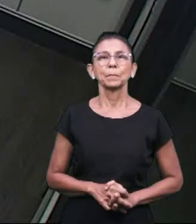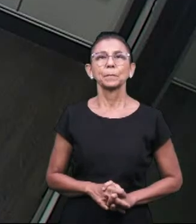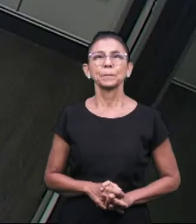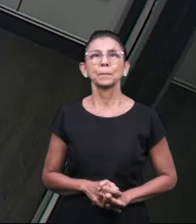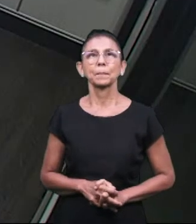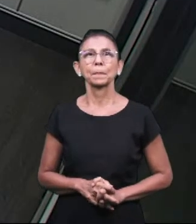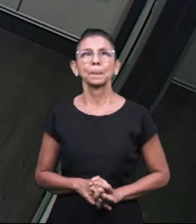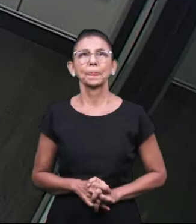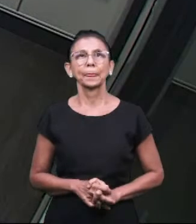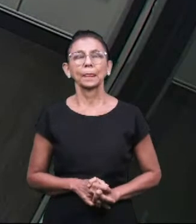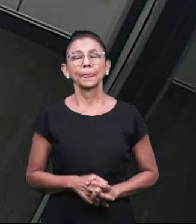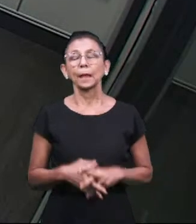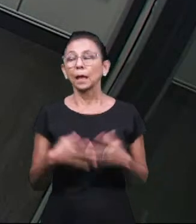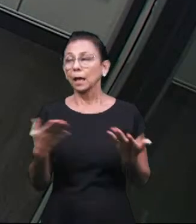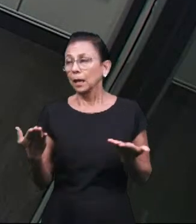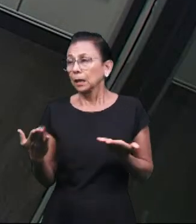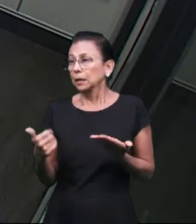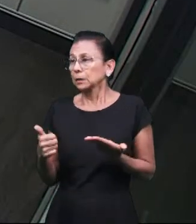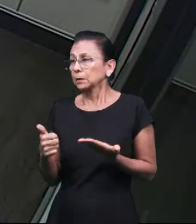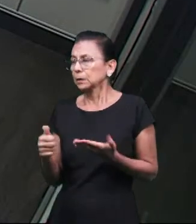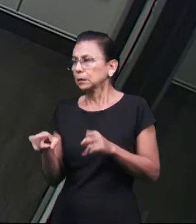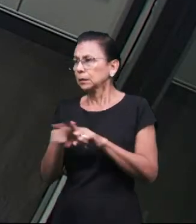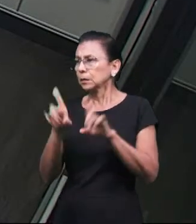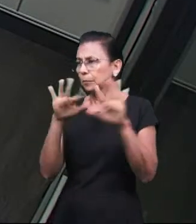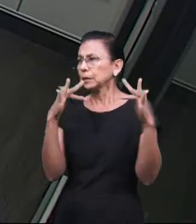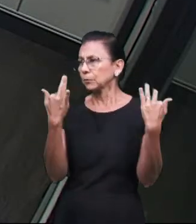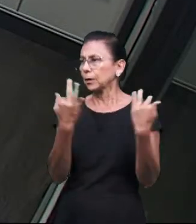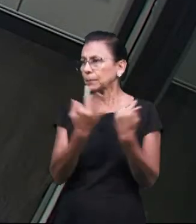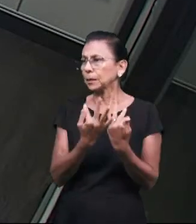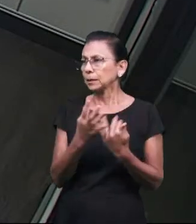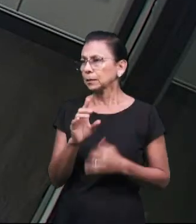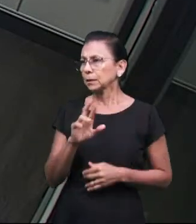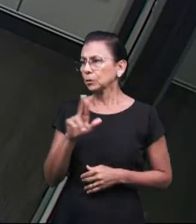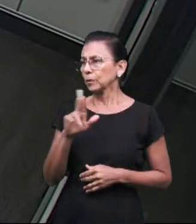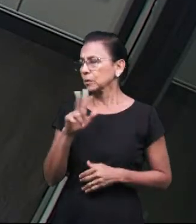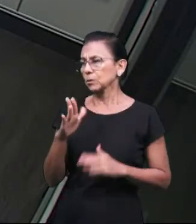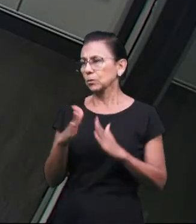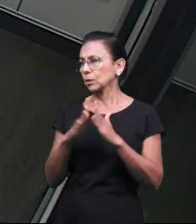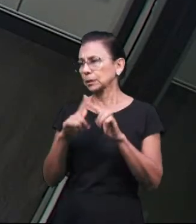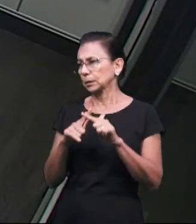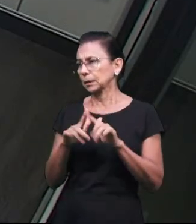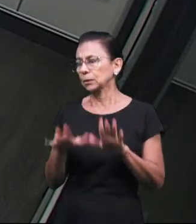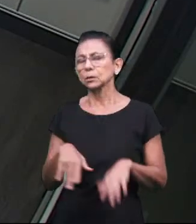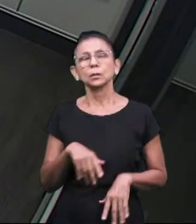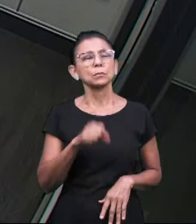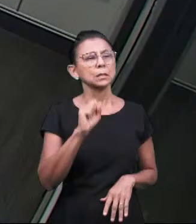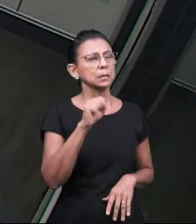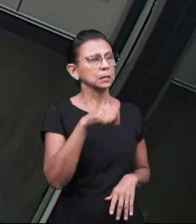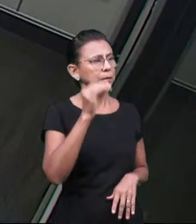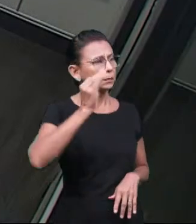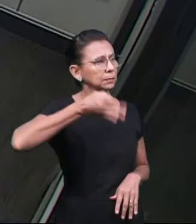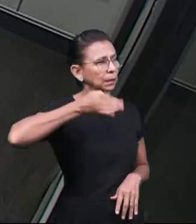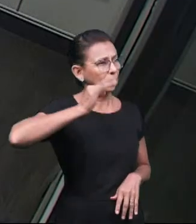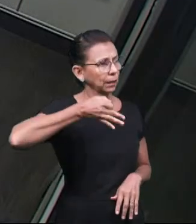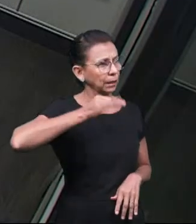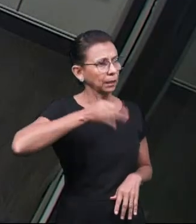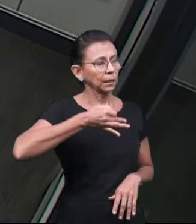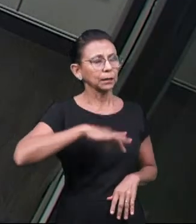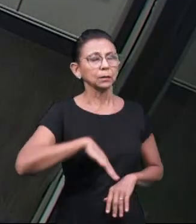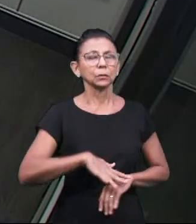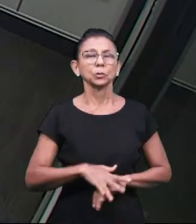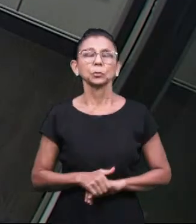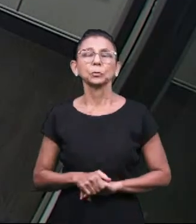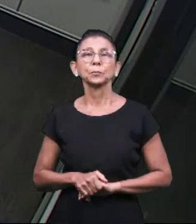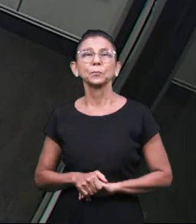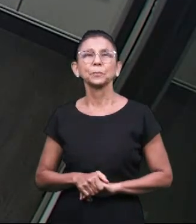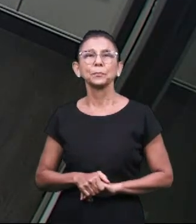vezes, até biblicamente, na vida do lar. Exatamente, claro. No último seminário nós estávamos falando sobre